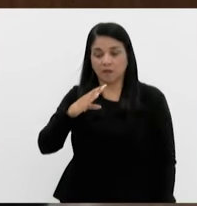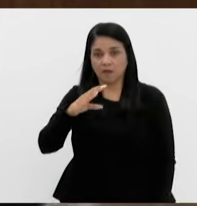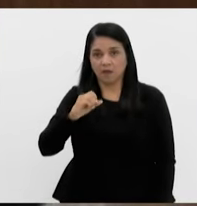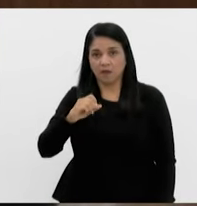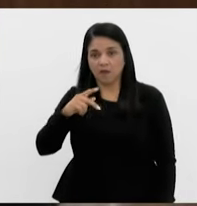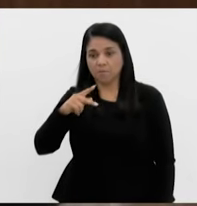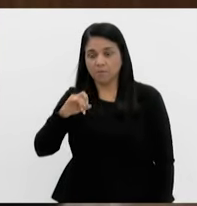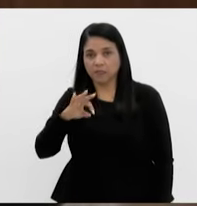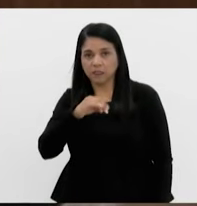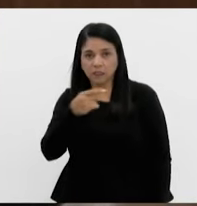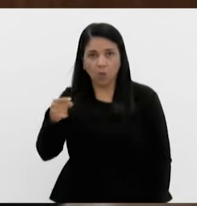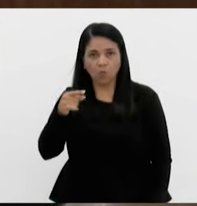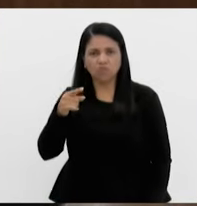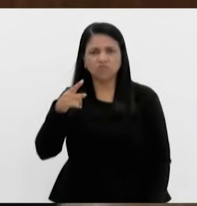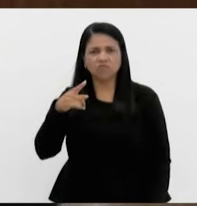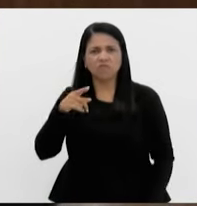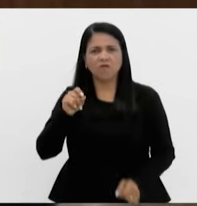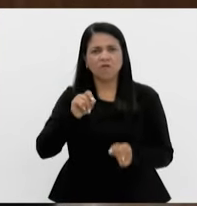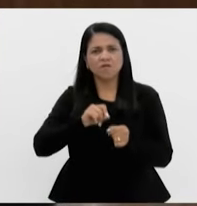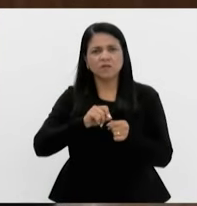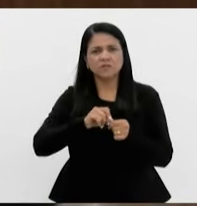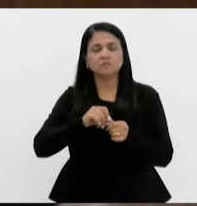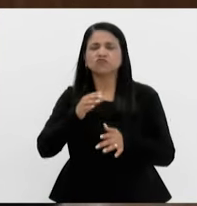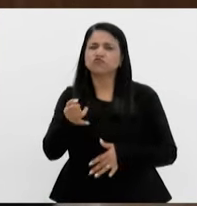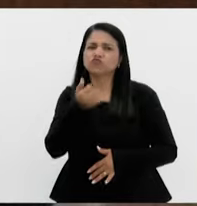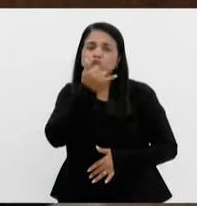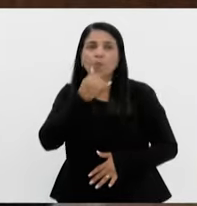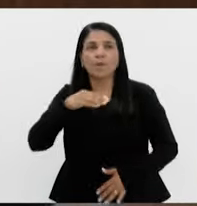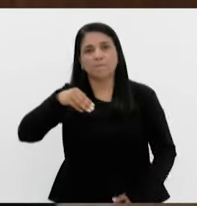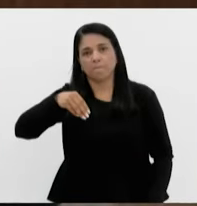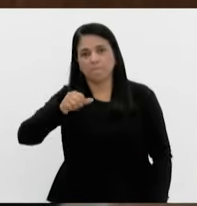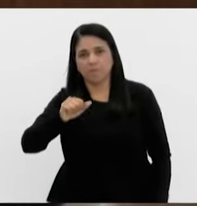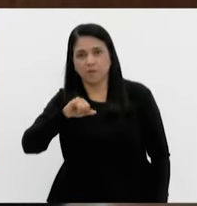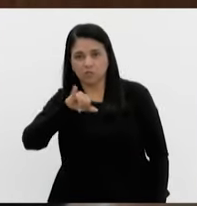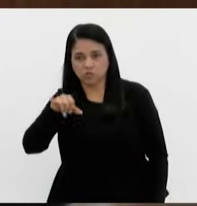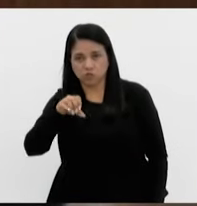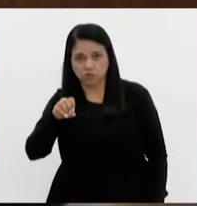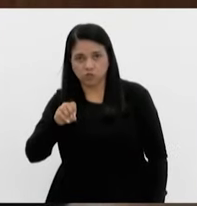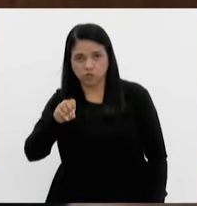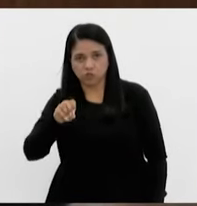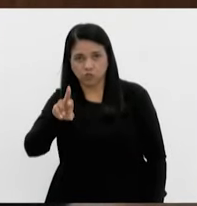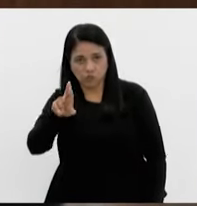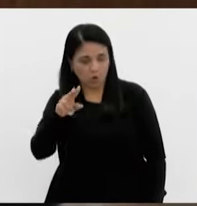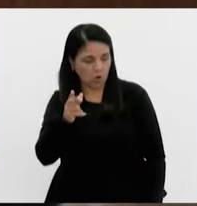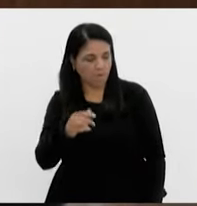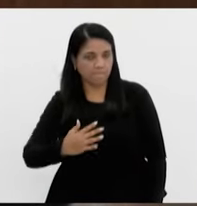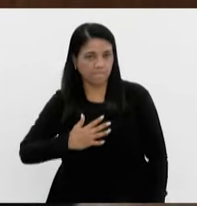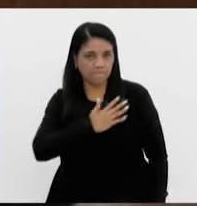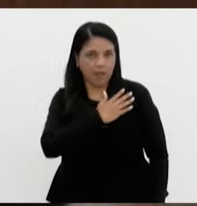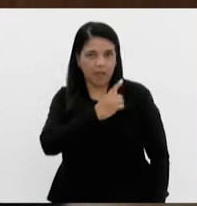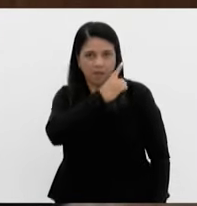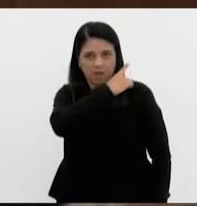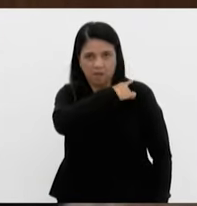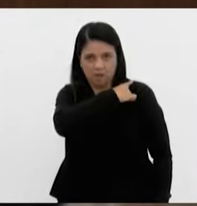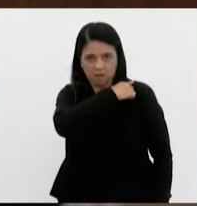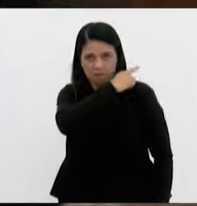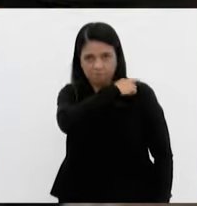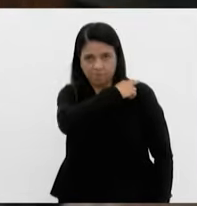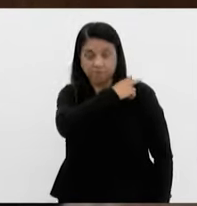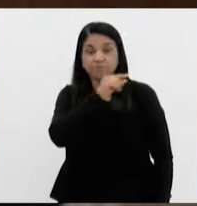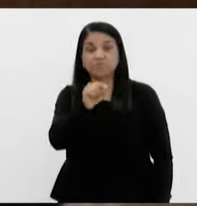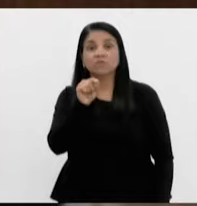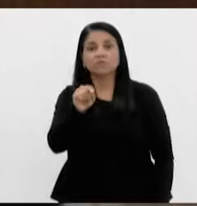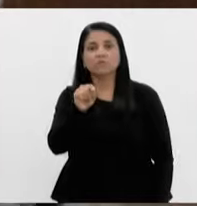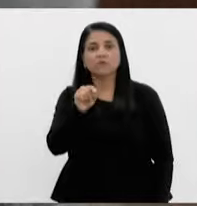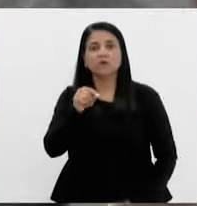fazendo politicagem Major desculpa quer dizer uma cidade que ontem mesmo criou